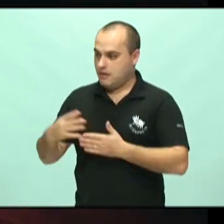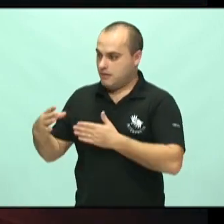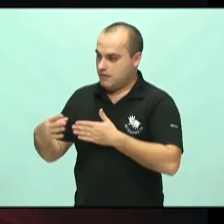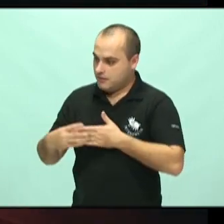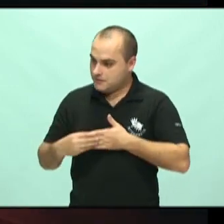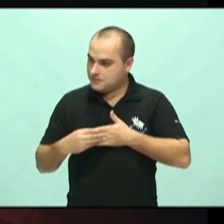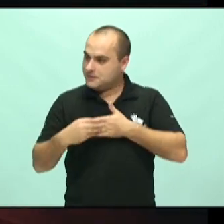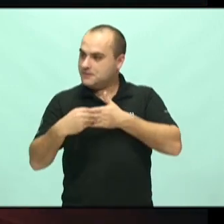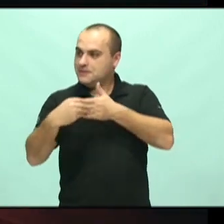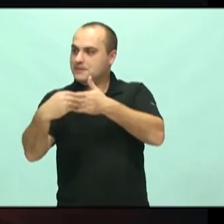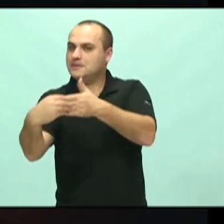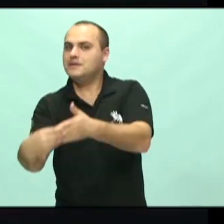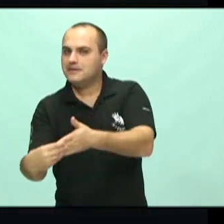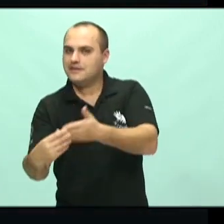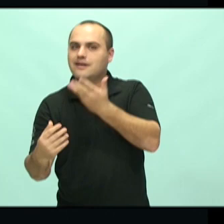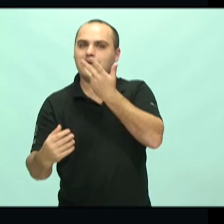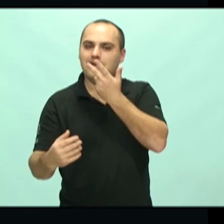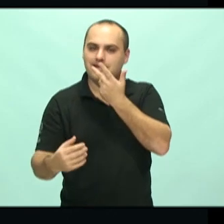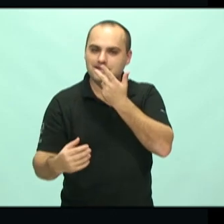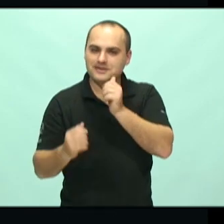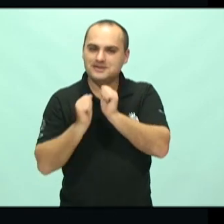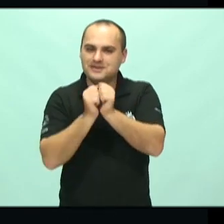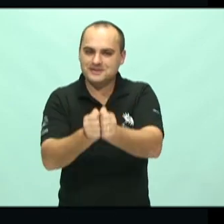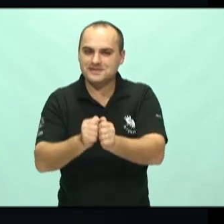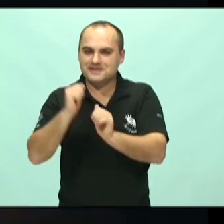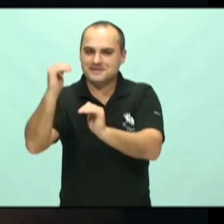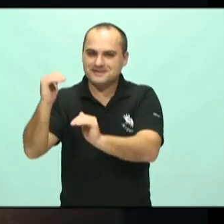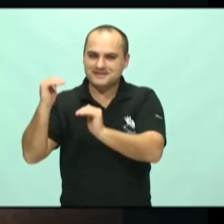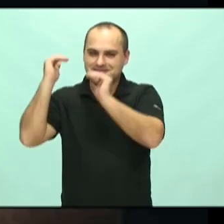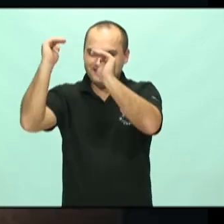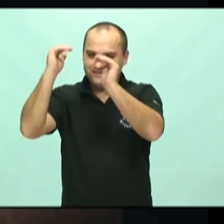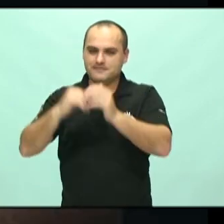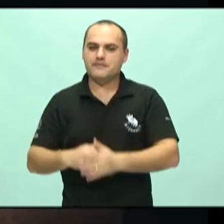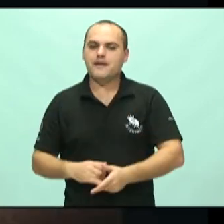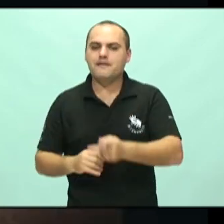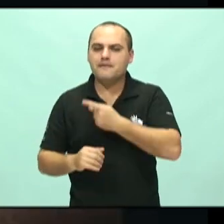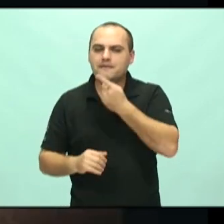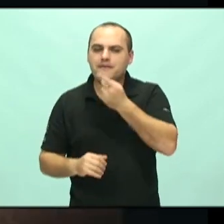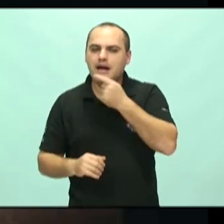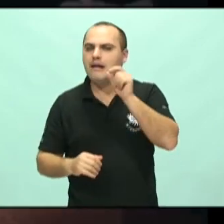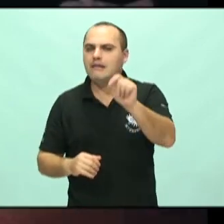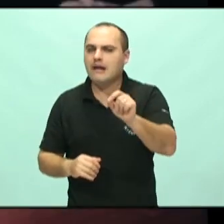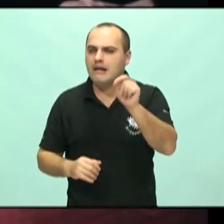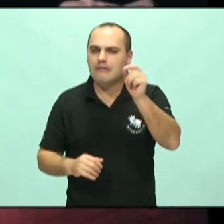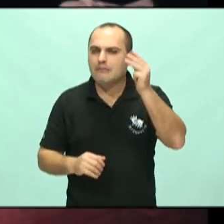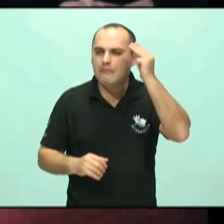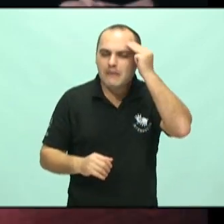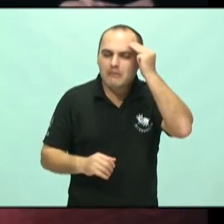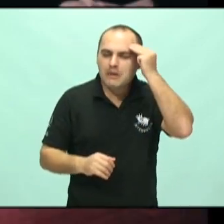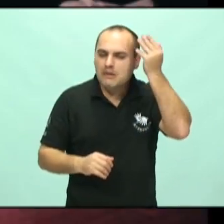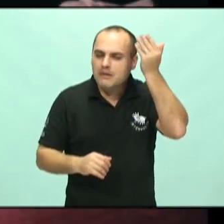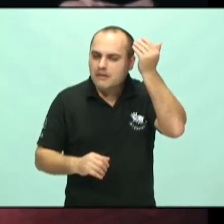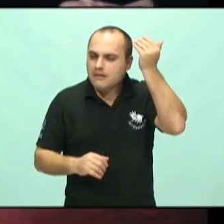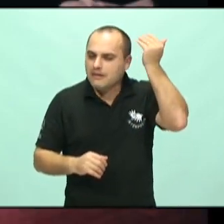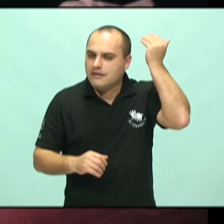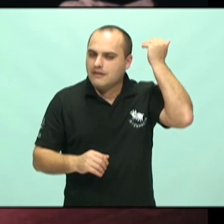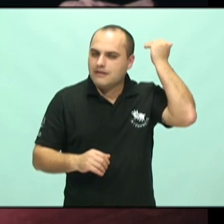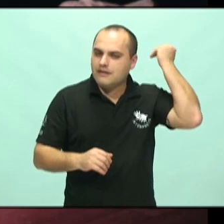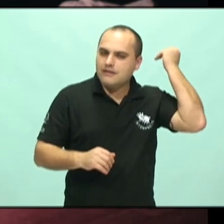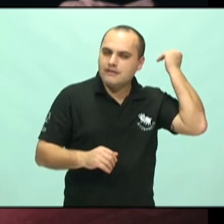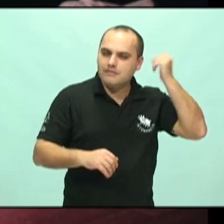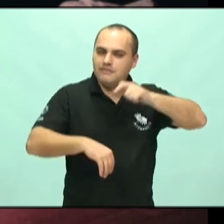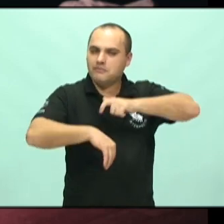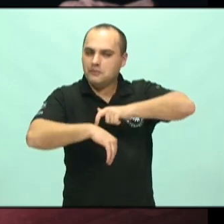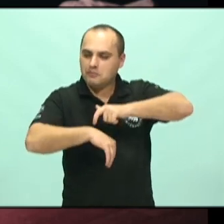o bebê pode ir acompanhado de um adulto. E ele trata sobre memórias, né? Sobre as memórias nossas como filhas e